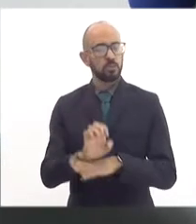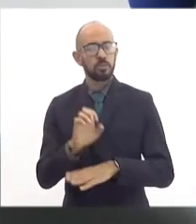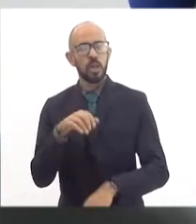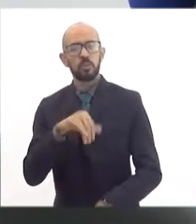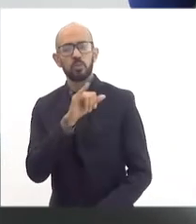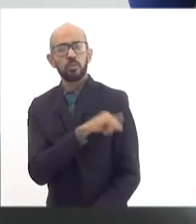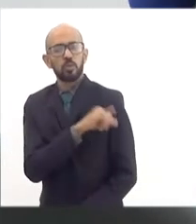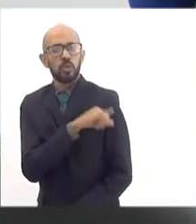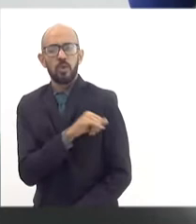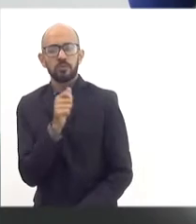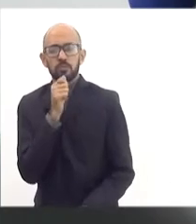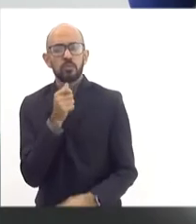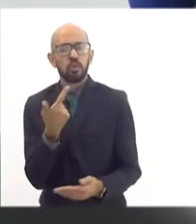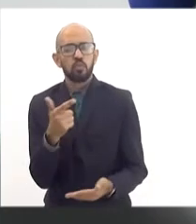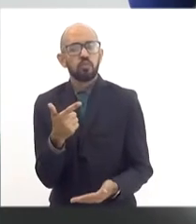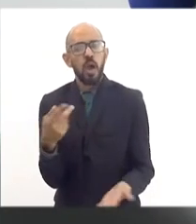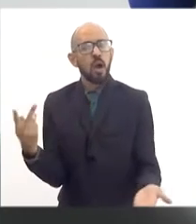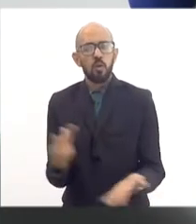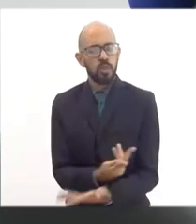atuais.